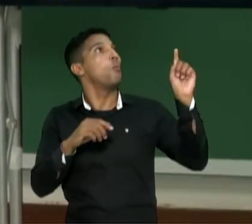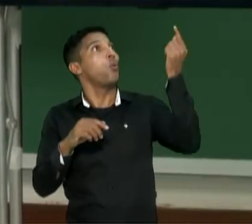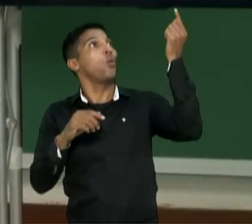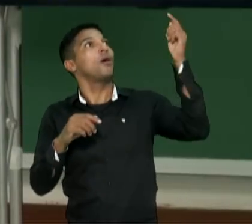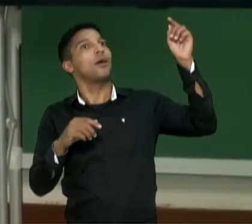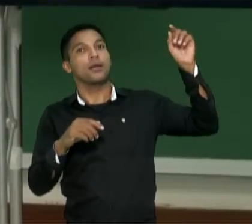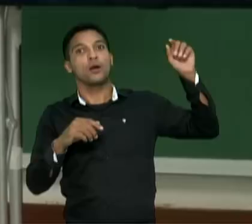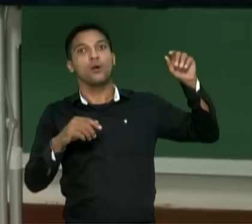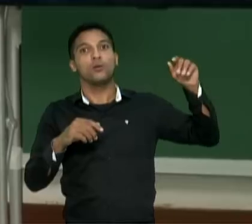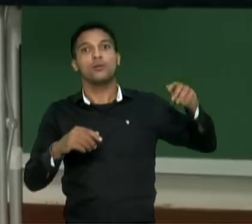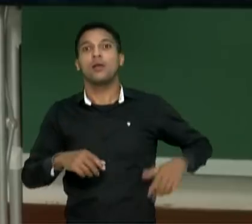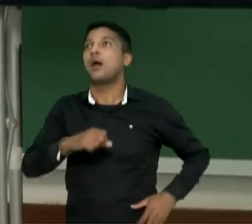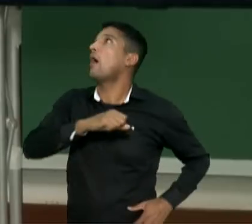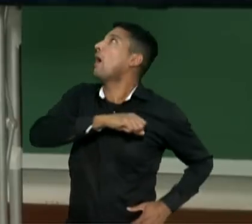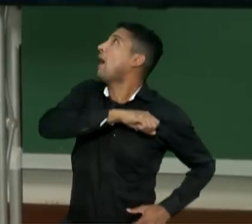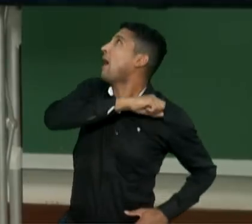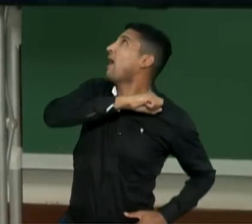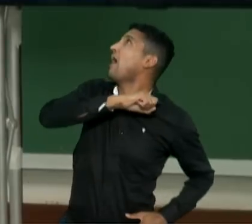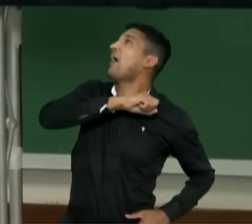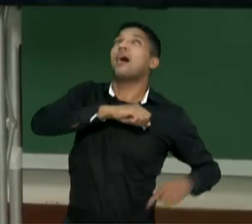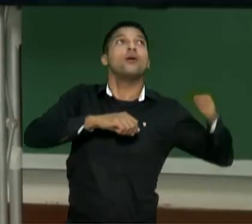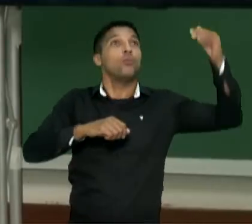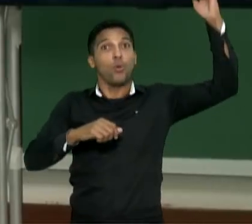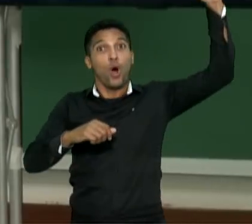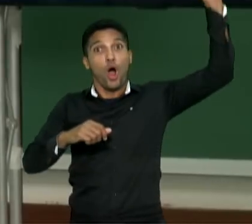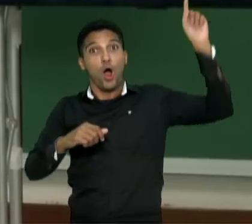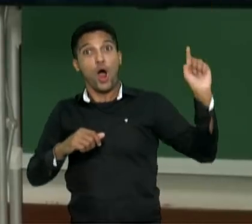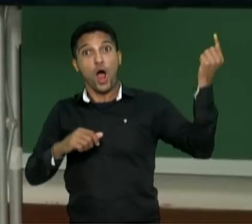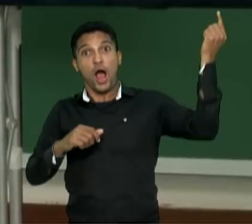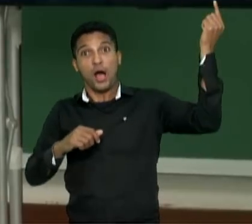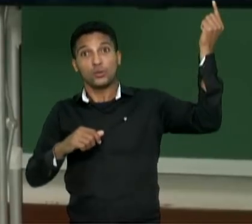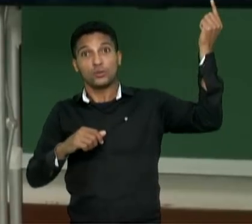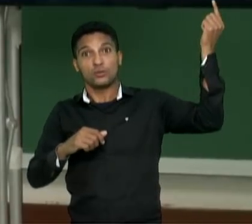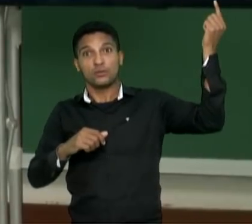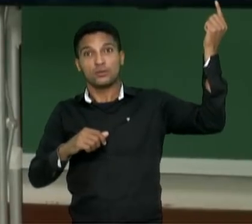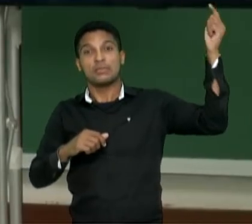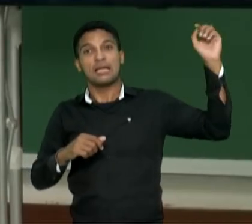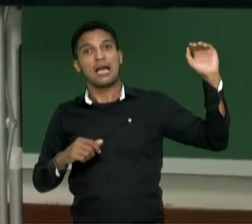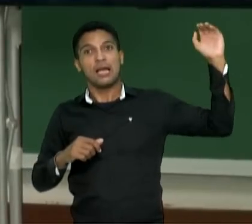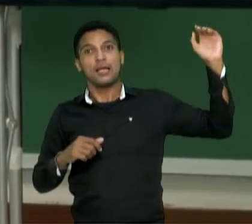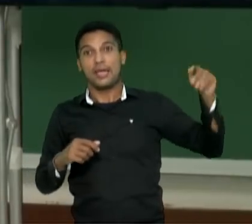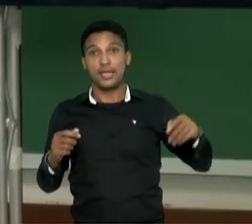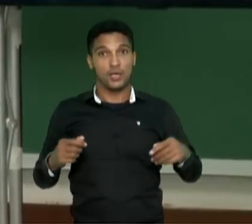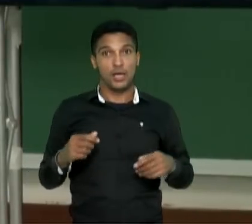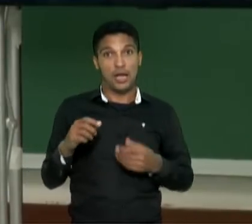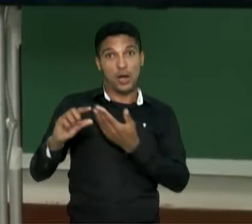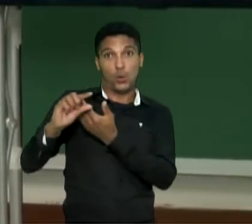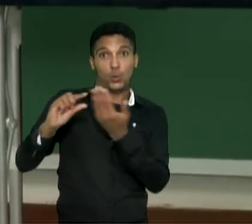o tamanho mais natural, ele quer quase como uma encenação teatral.